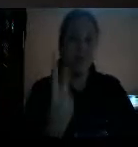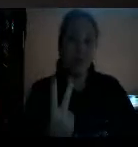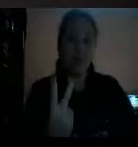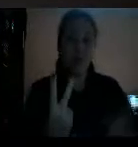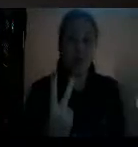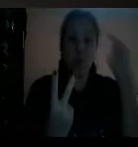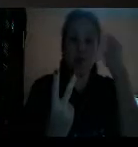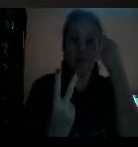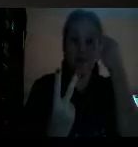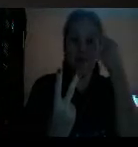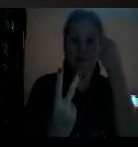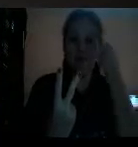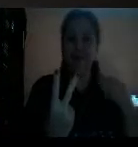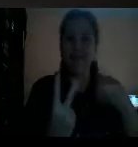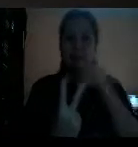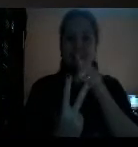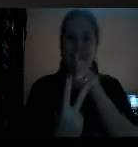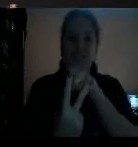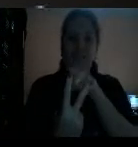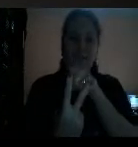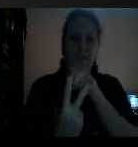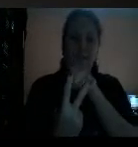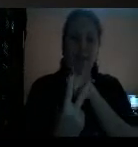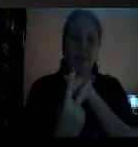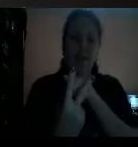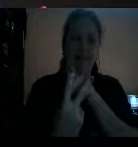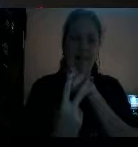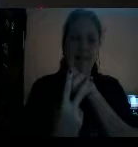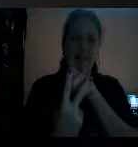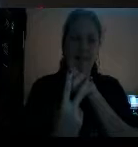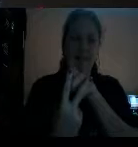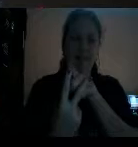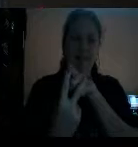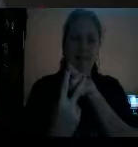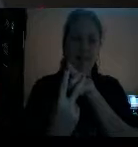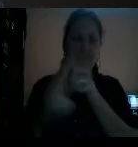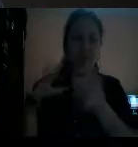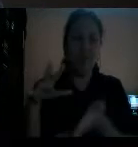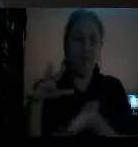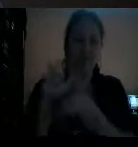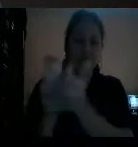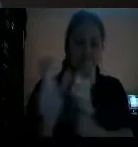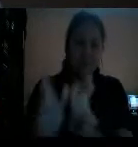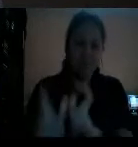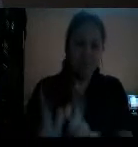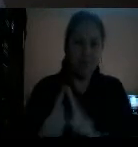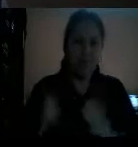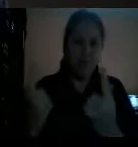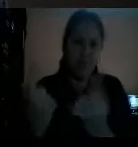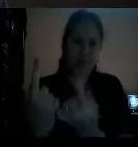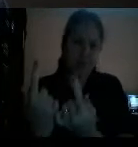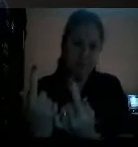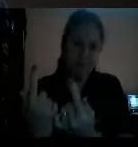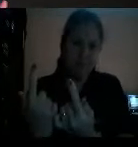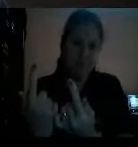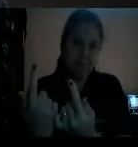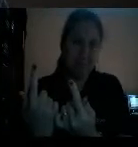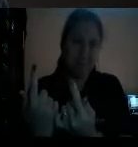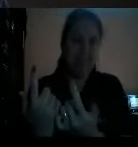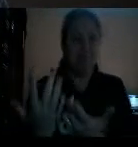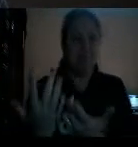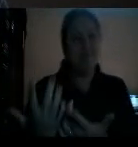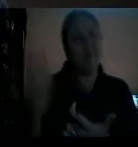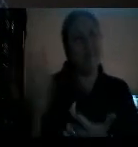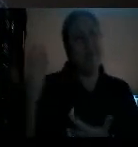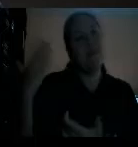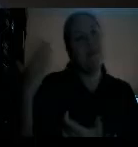determinismo geográfico. Tá? Como outras ciências humanas, sociais da época, eles irão beber na